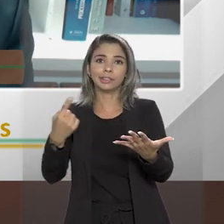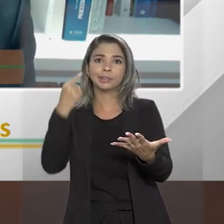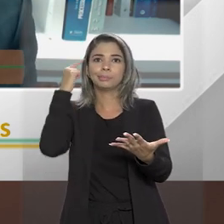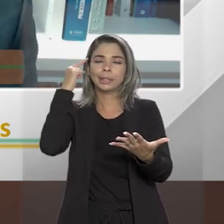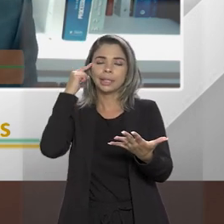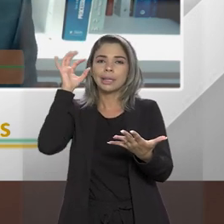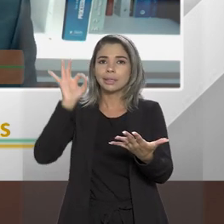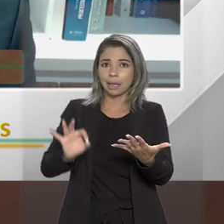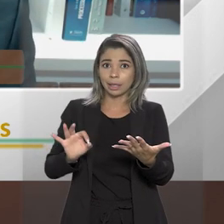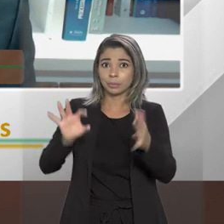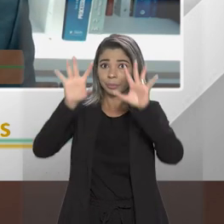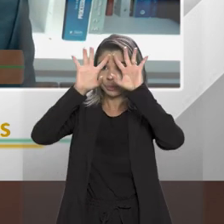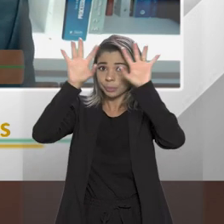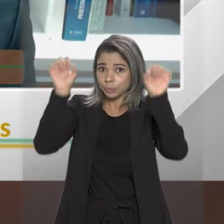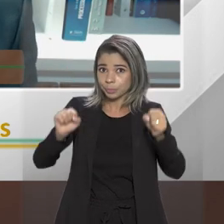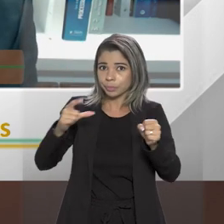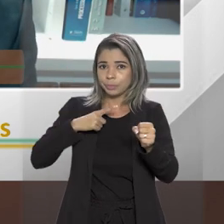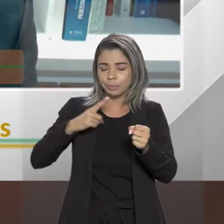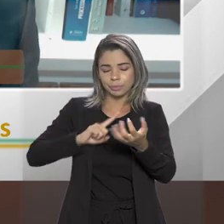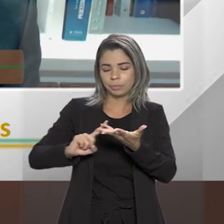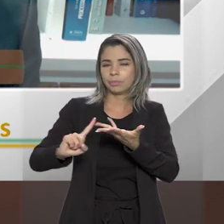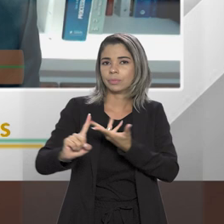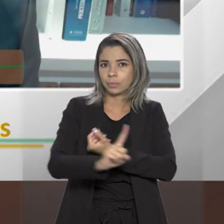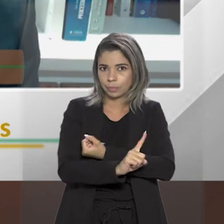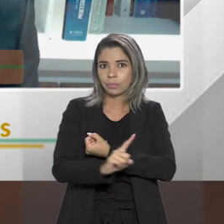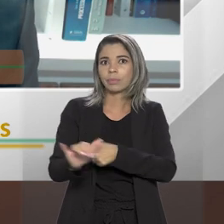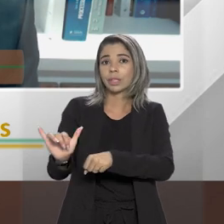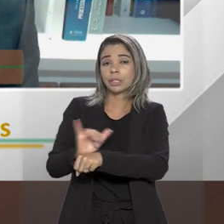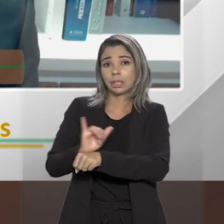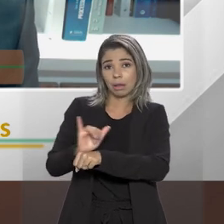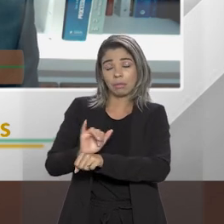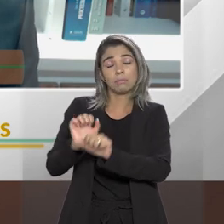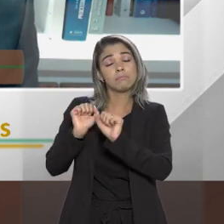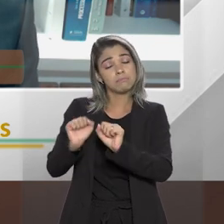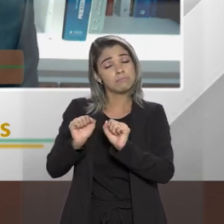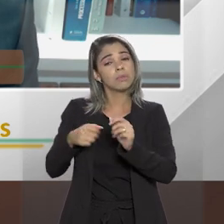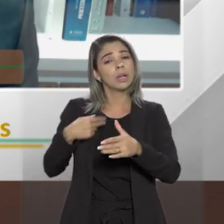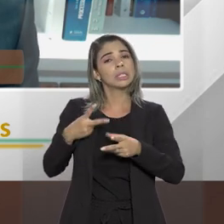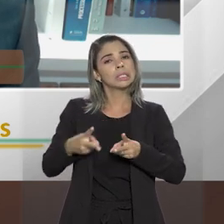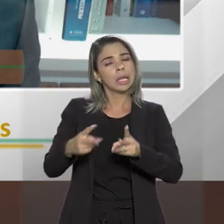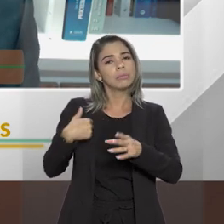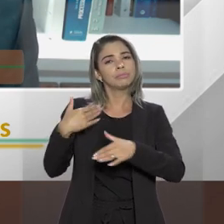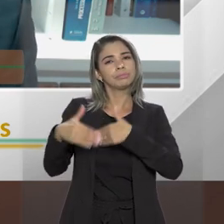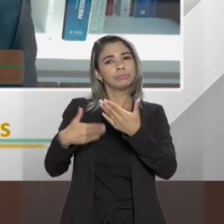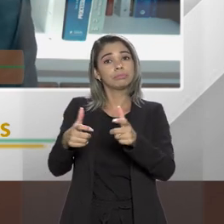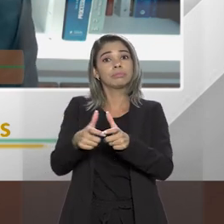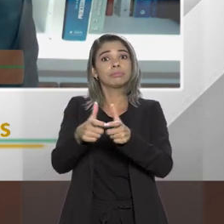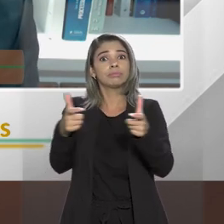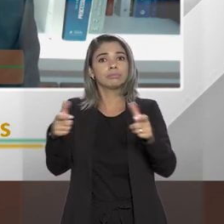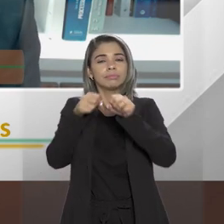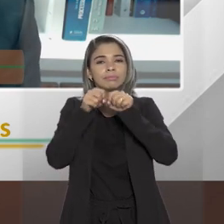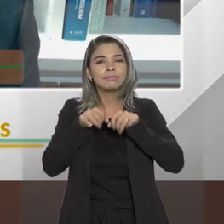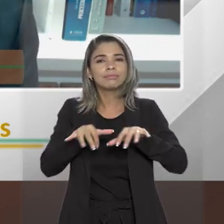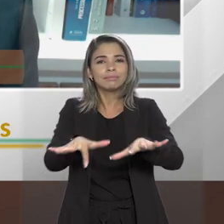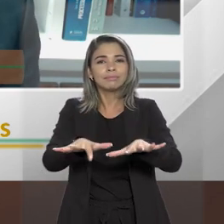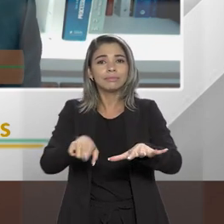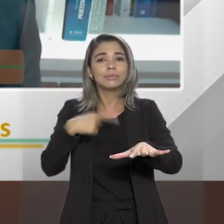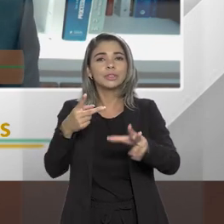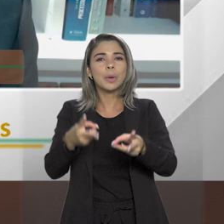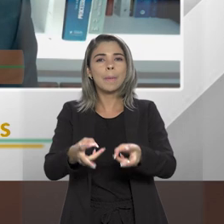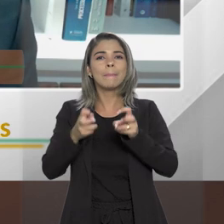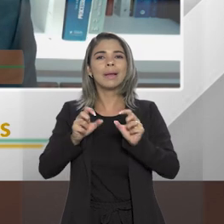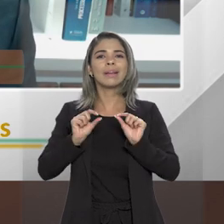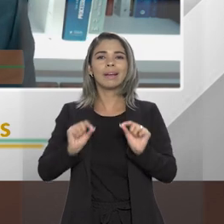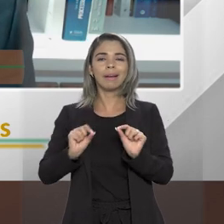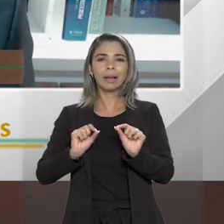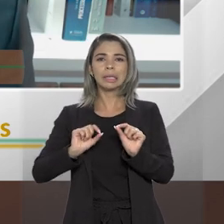sistema nos traz inúmeras possibilidades, cada vez em permanente expansão, para que a gente possa perceber que,